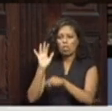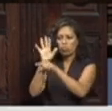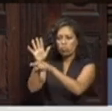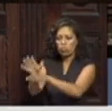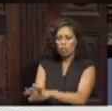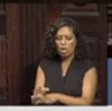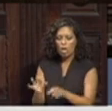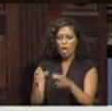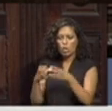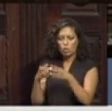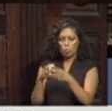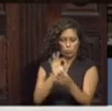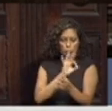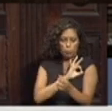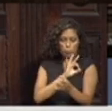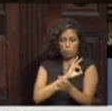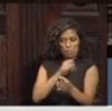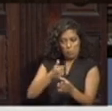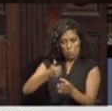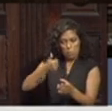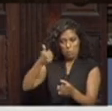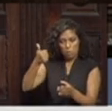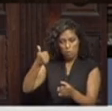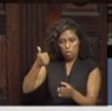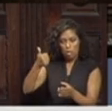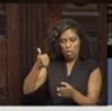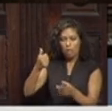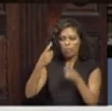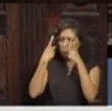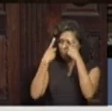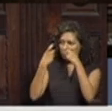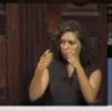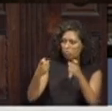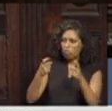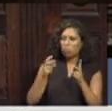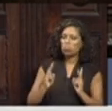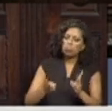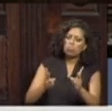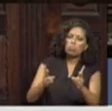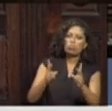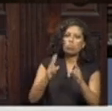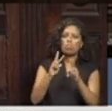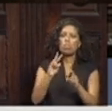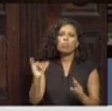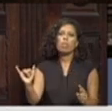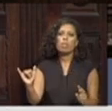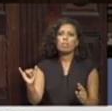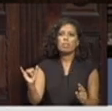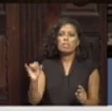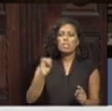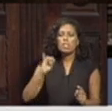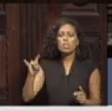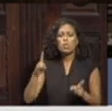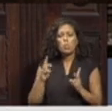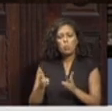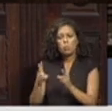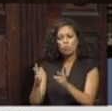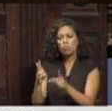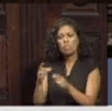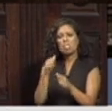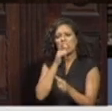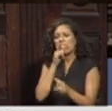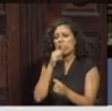Rocha, acho que chegou na hora de nós todos darmos um basta a esse faz de conta das autoridades no trato